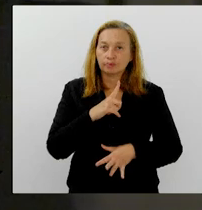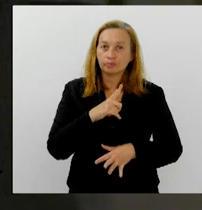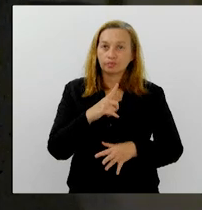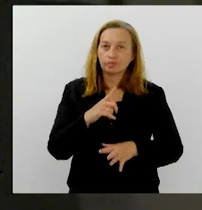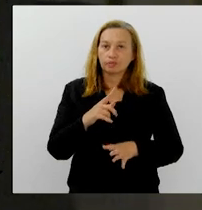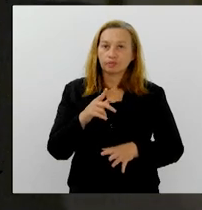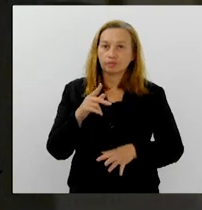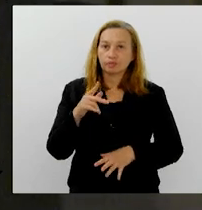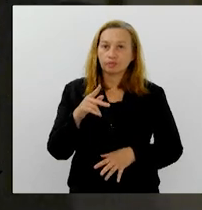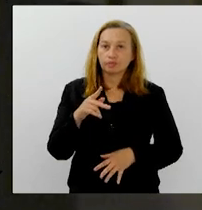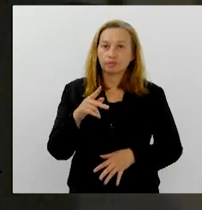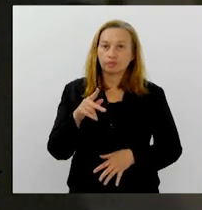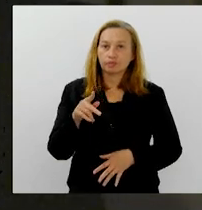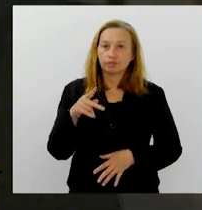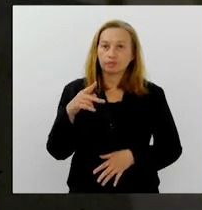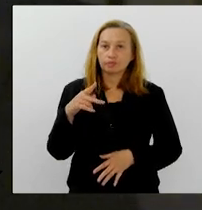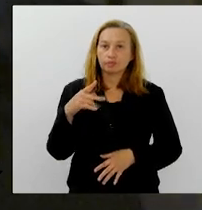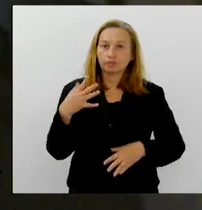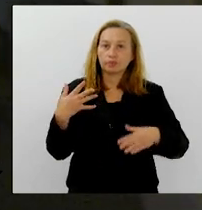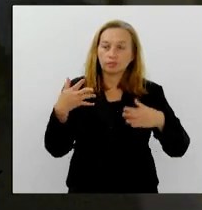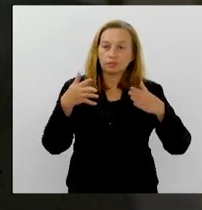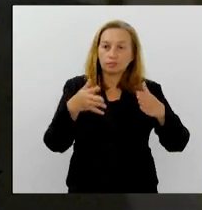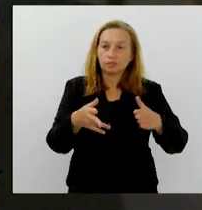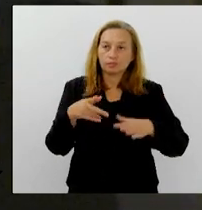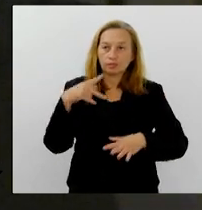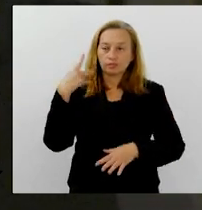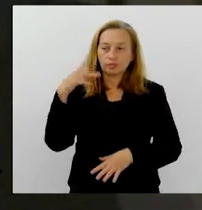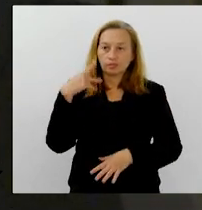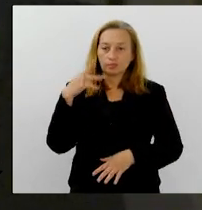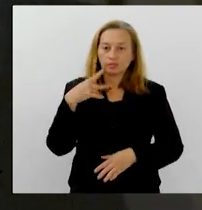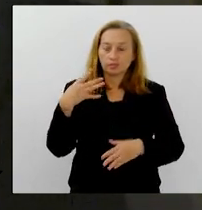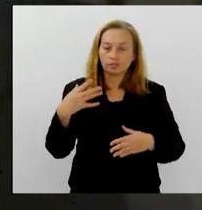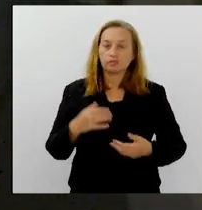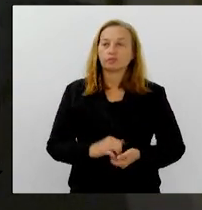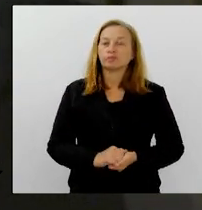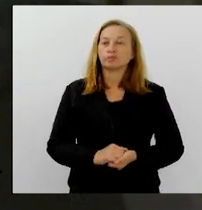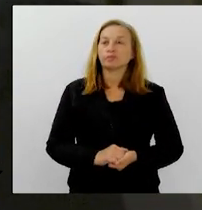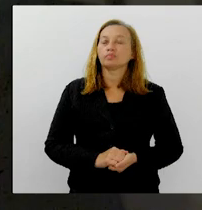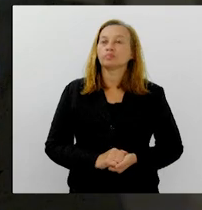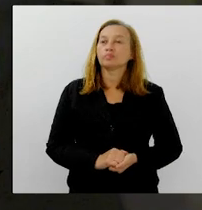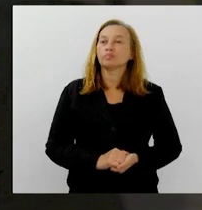parlamento inclinado a esse reconhecimento,